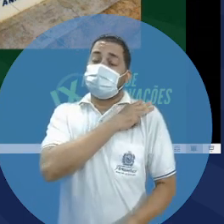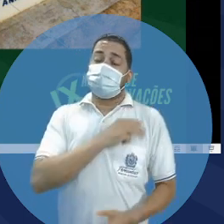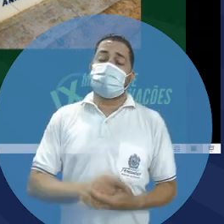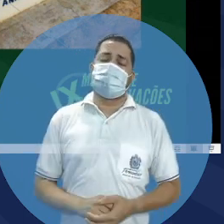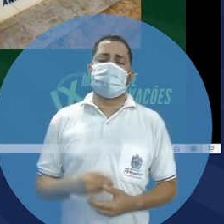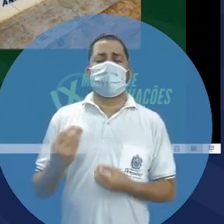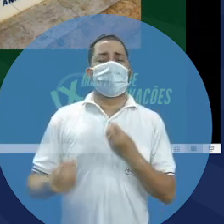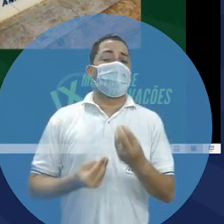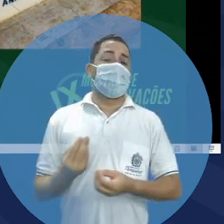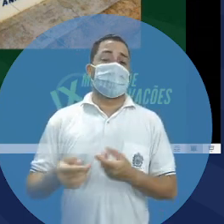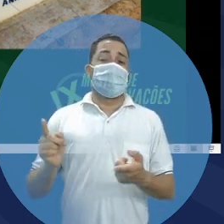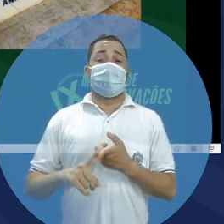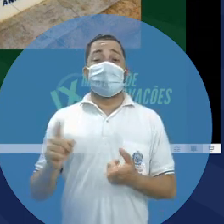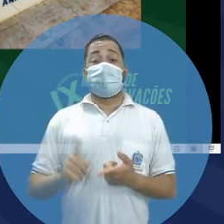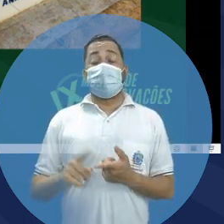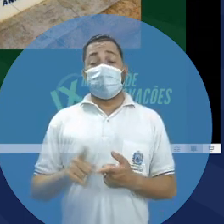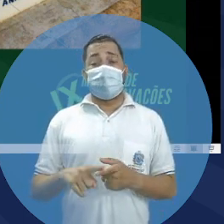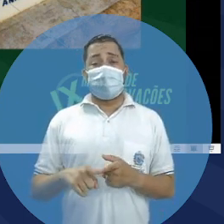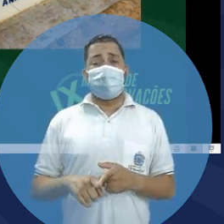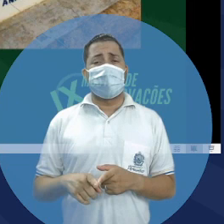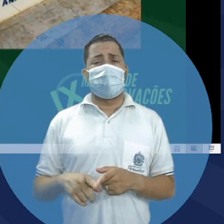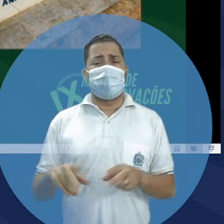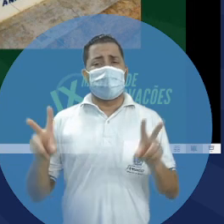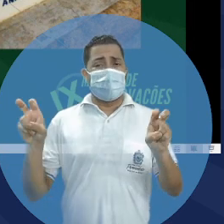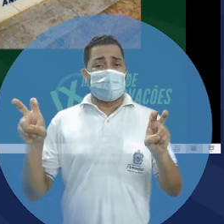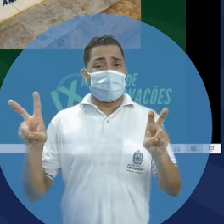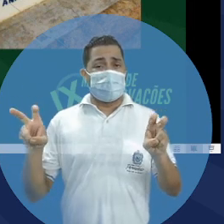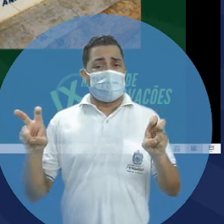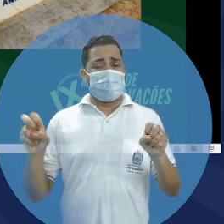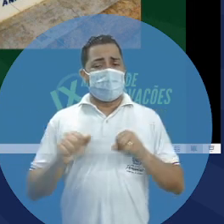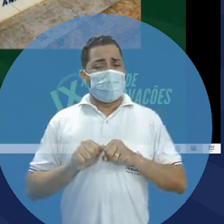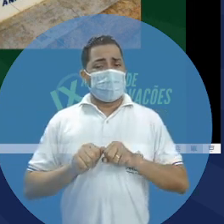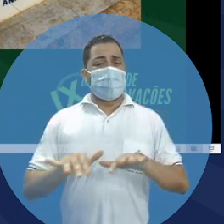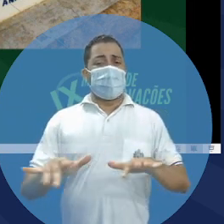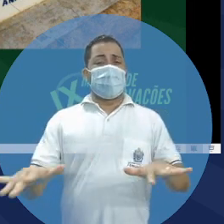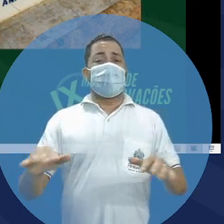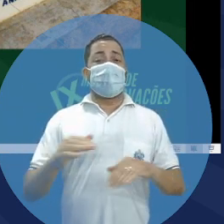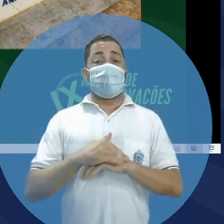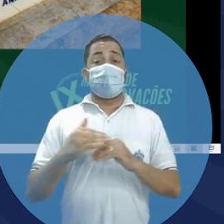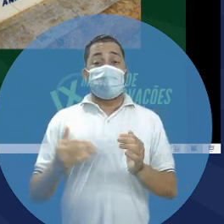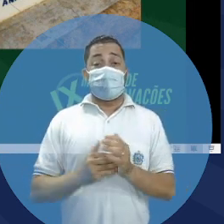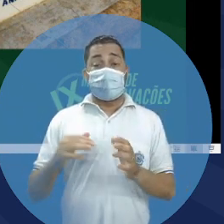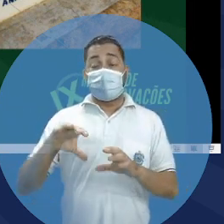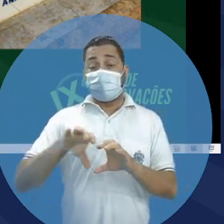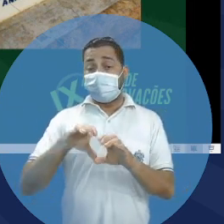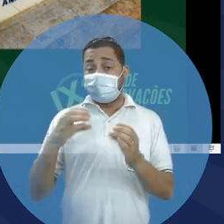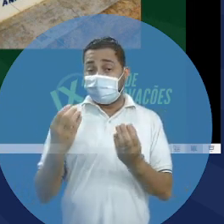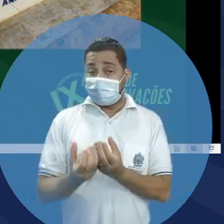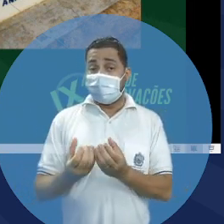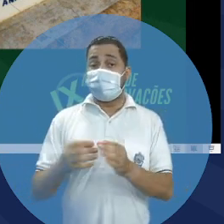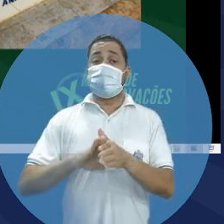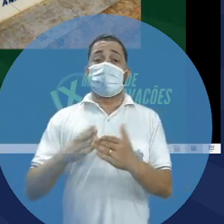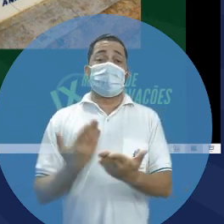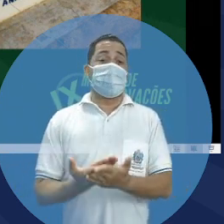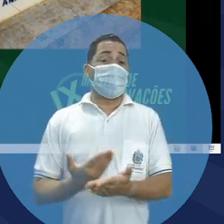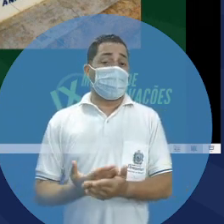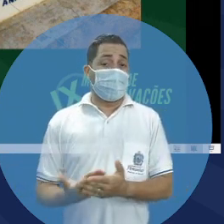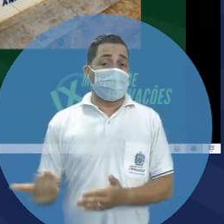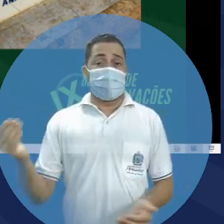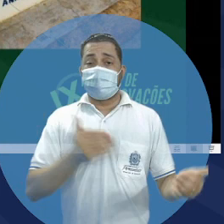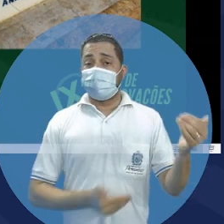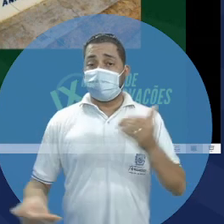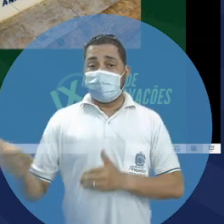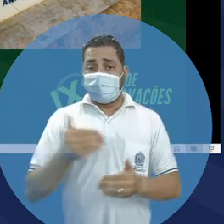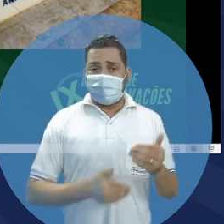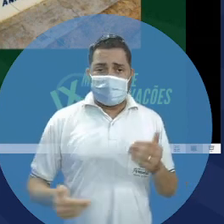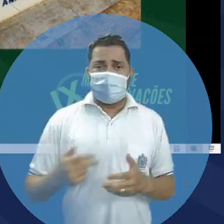como nós estendemos a temática também para toda a comunidade escolar que vem participando de todos os eventos, de